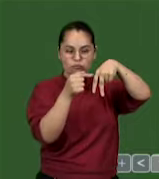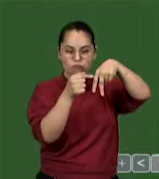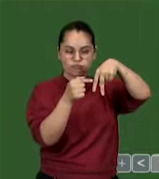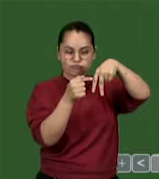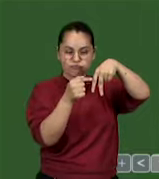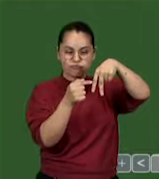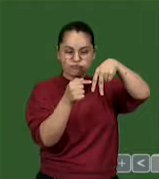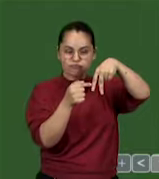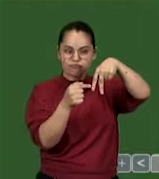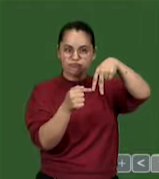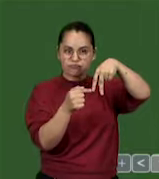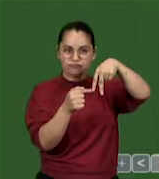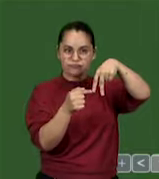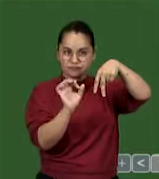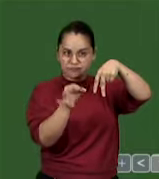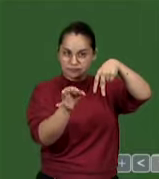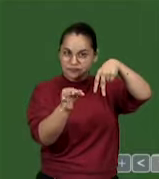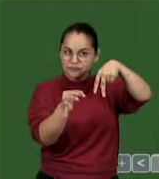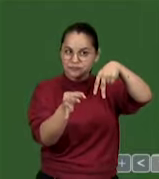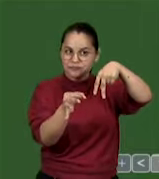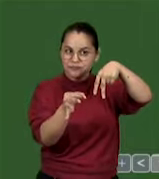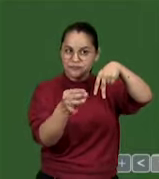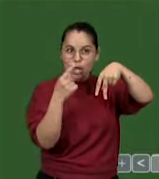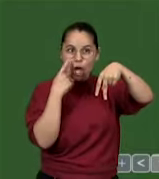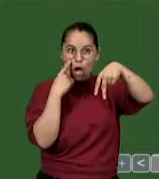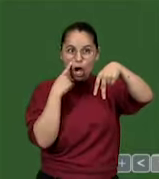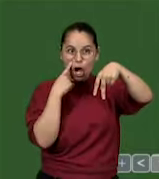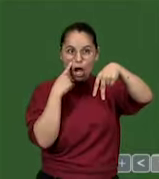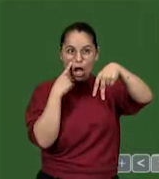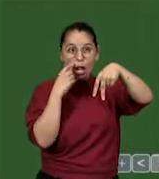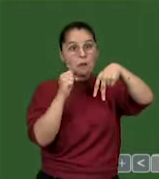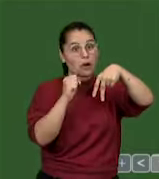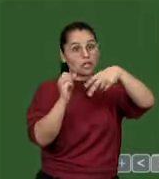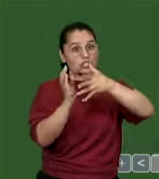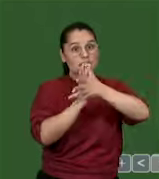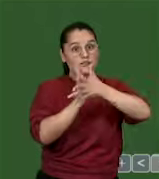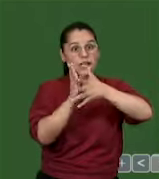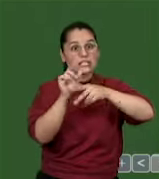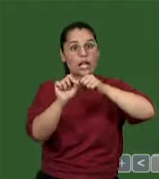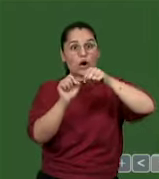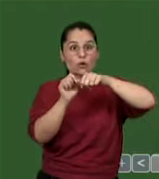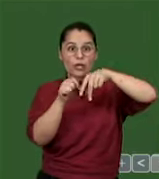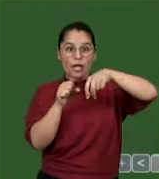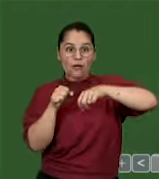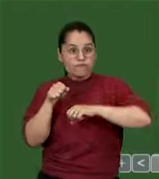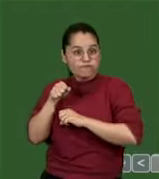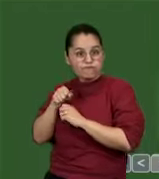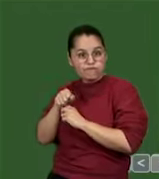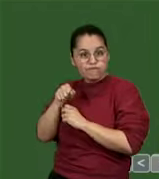joelho, canela e pé. Olha, esse personagem pode estar de repente pulando um obstáculo aqui, ó.